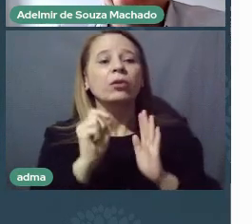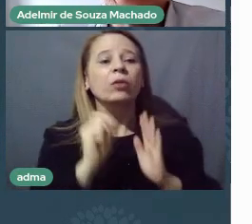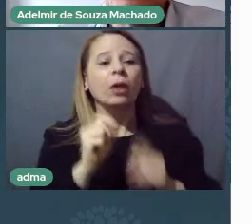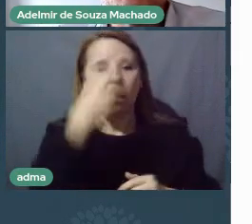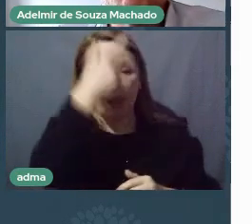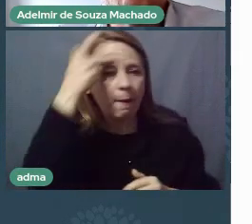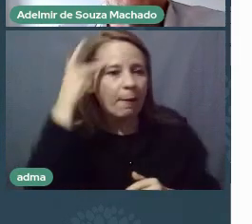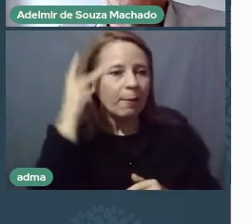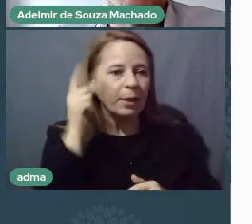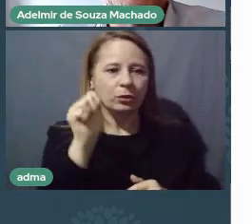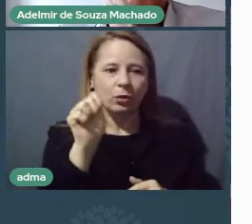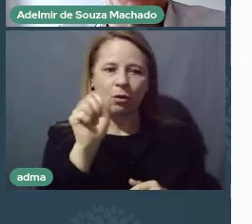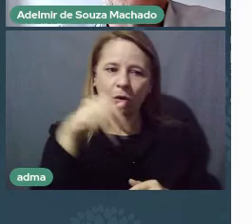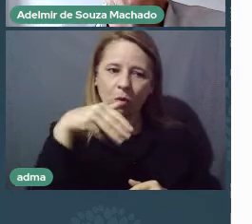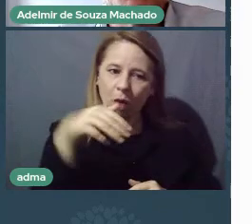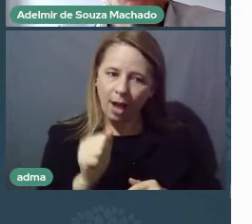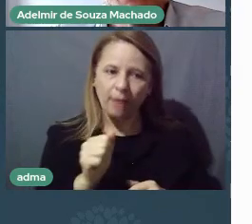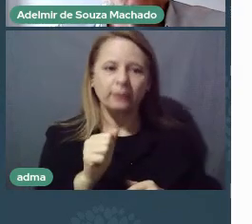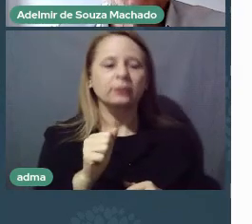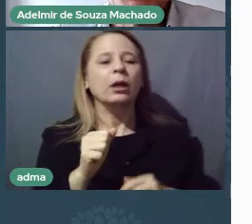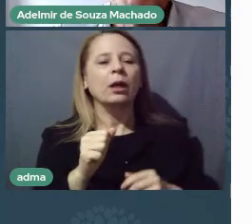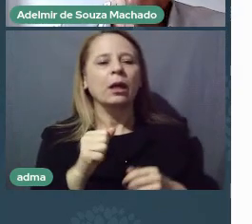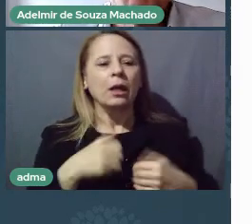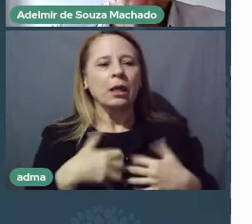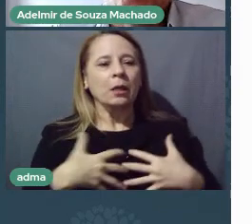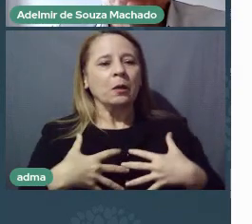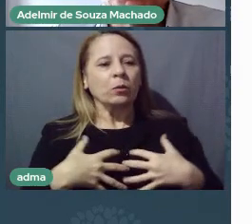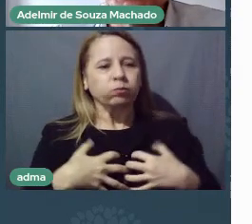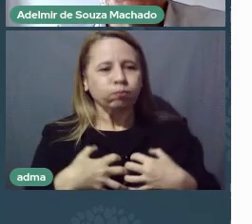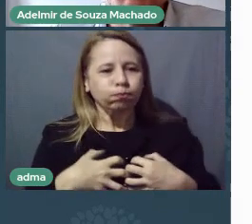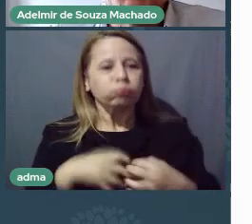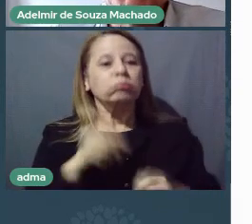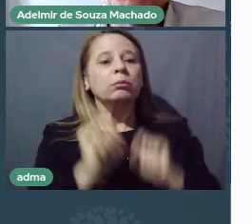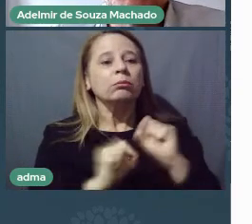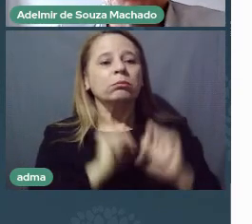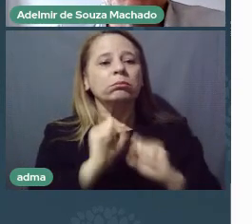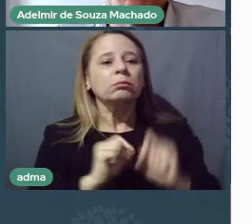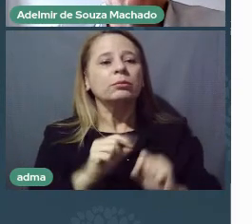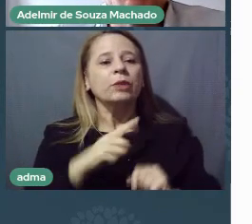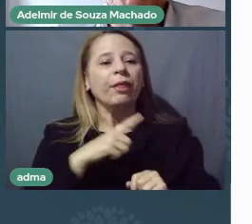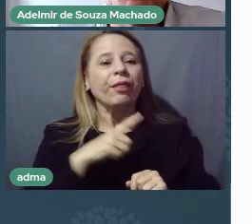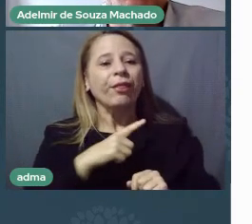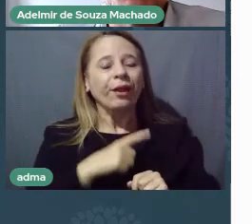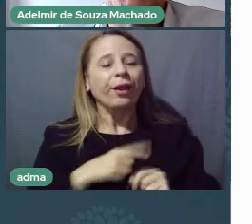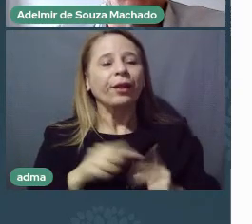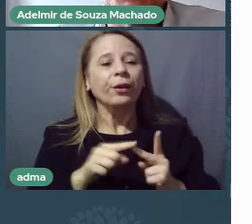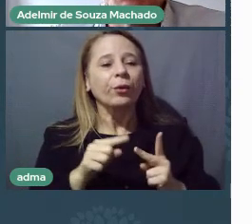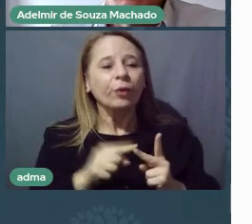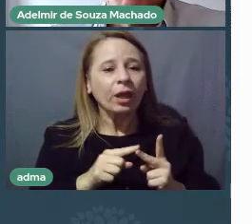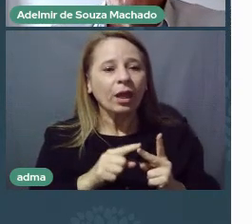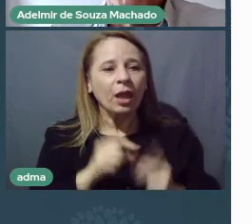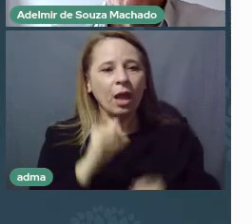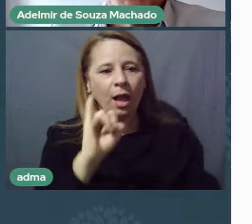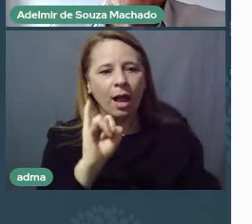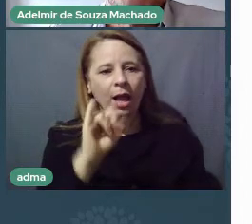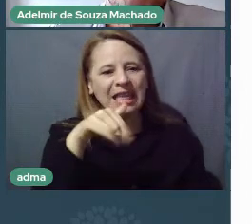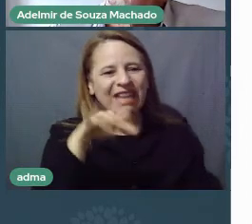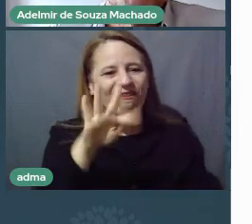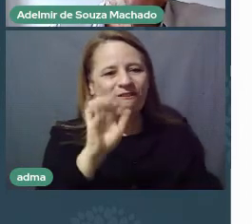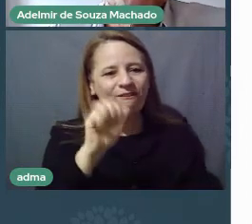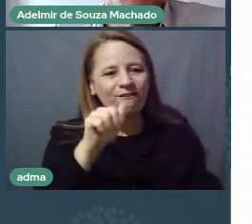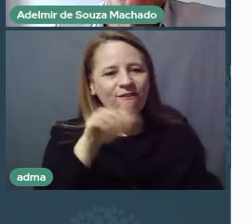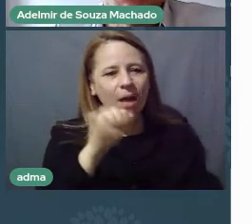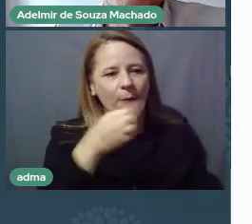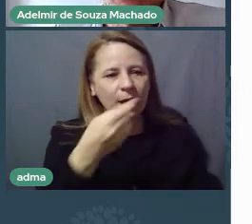asmático, além do componente de espasmo, eu tenho o componente inflamatório que vai fazer com que